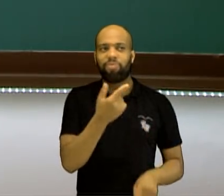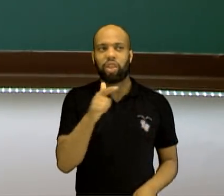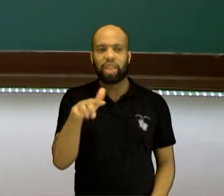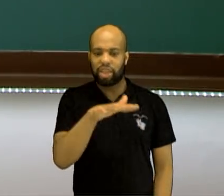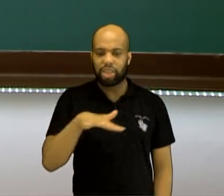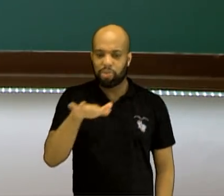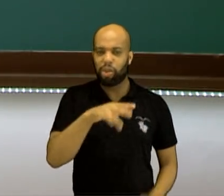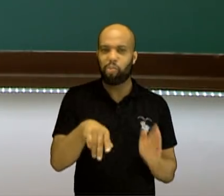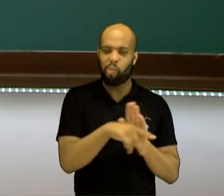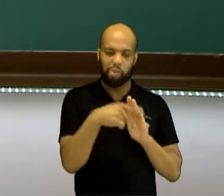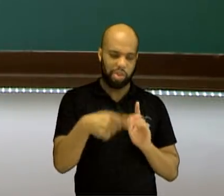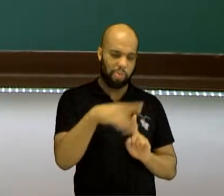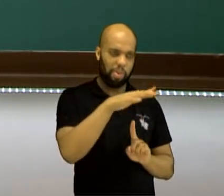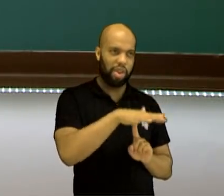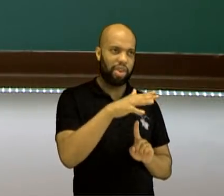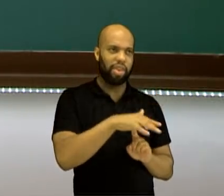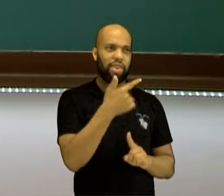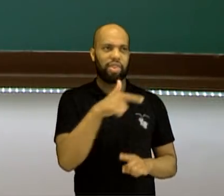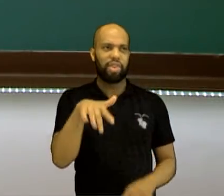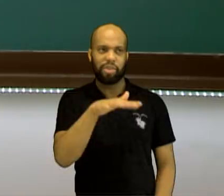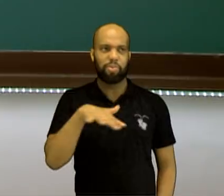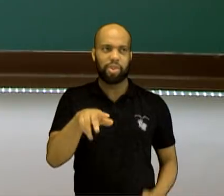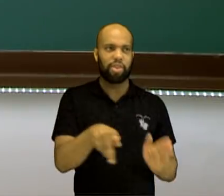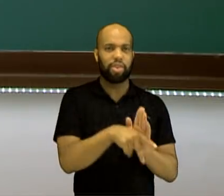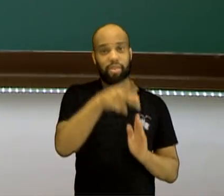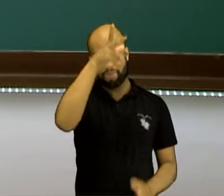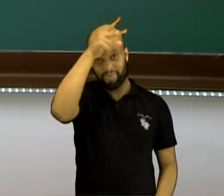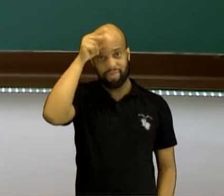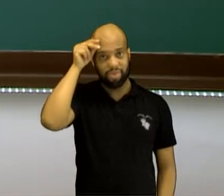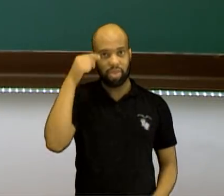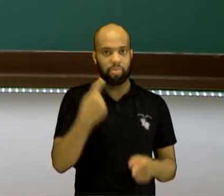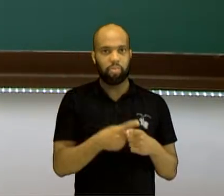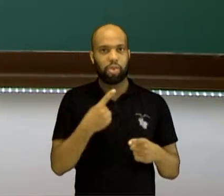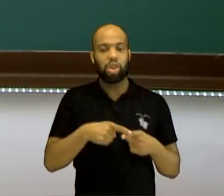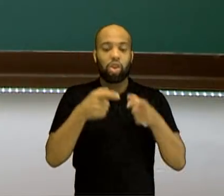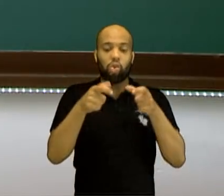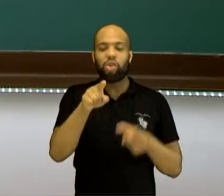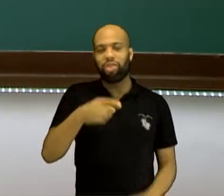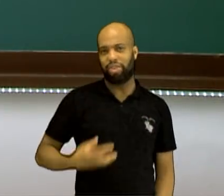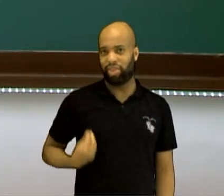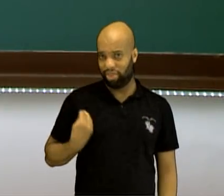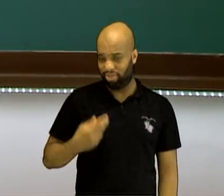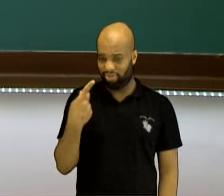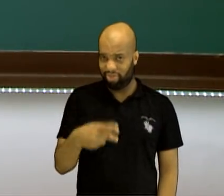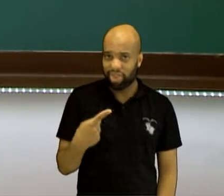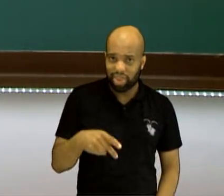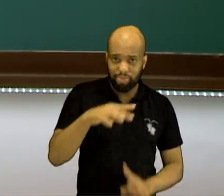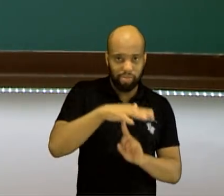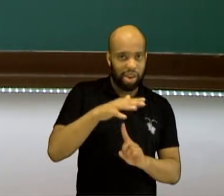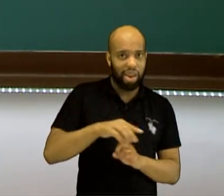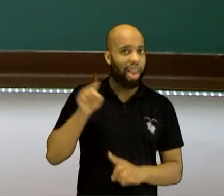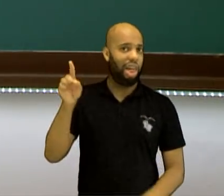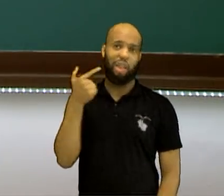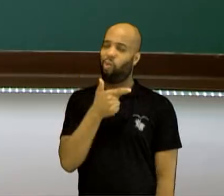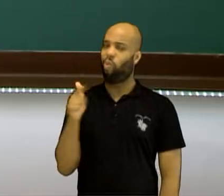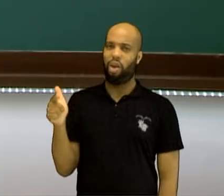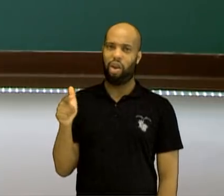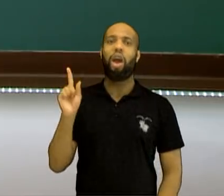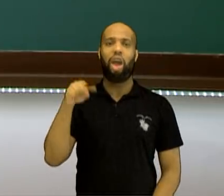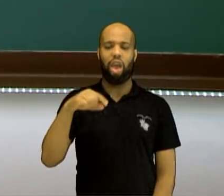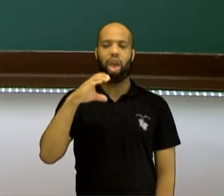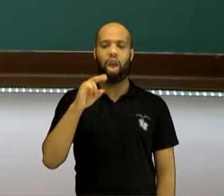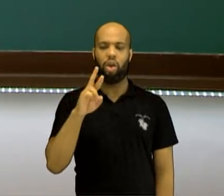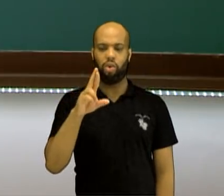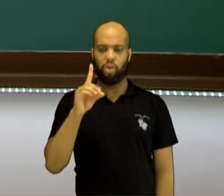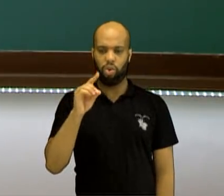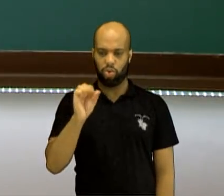espaço paranaense, sem o nosso espaço municipal, seja qual município você mora aqui do estado do Paraná, né? Simplesmente